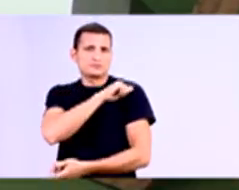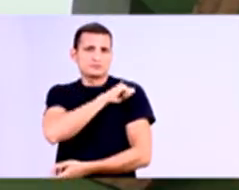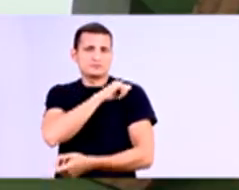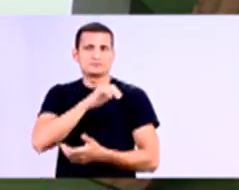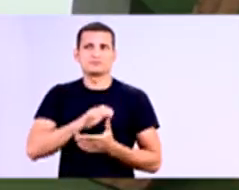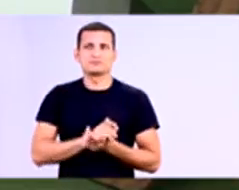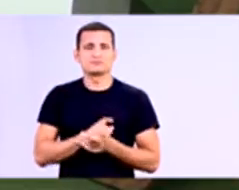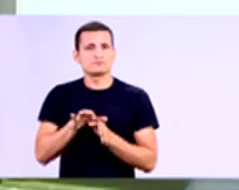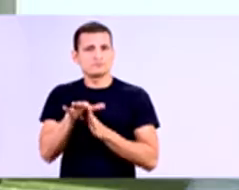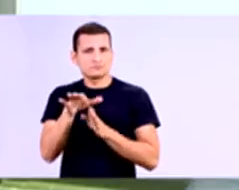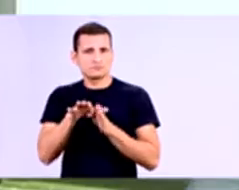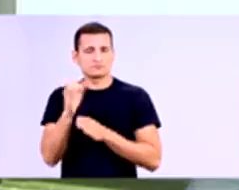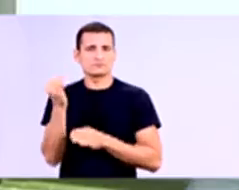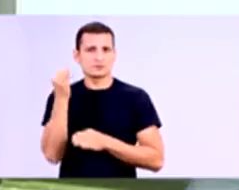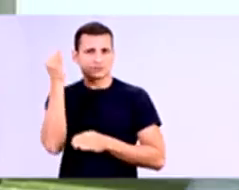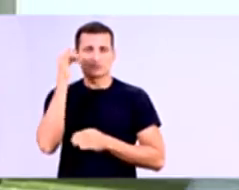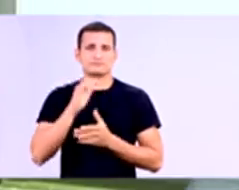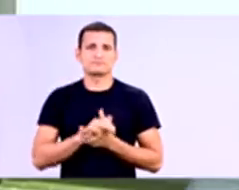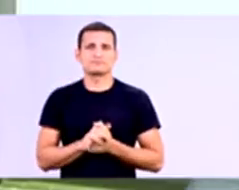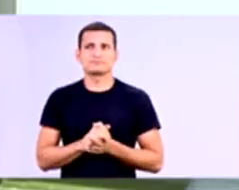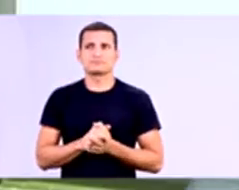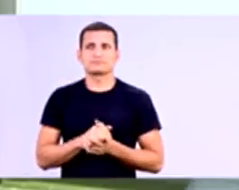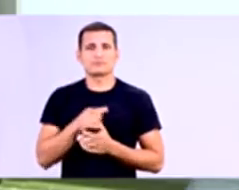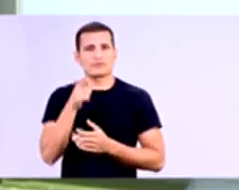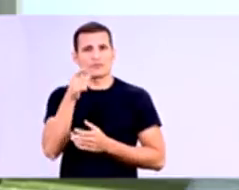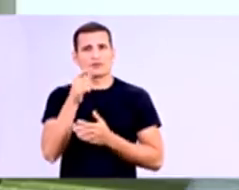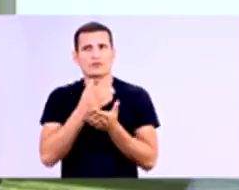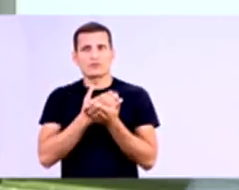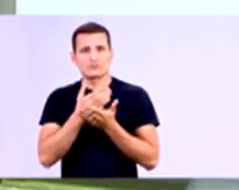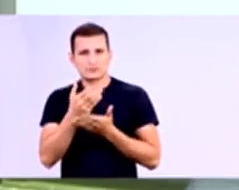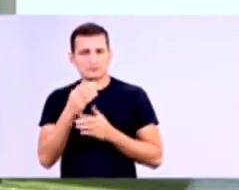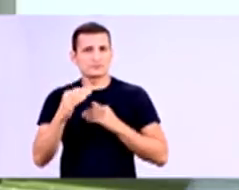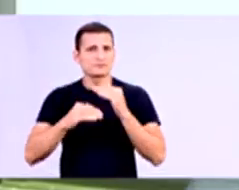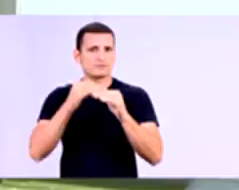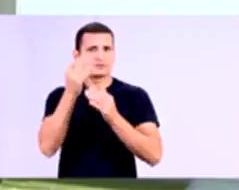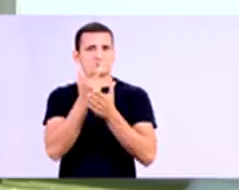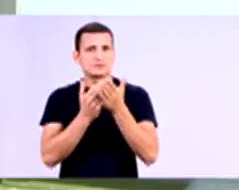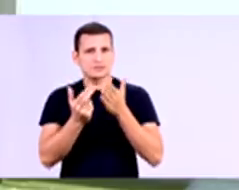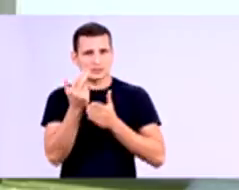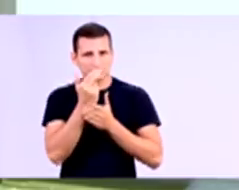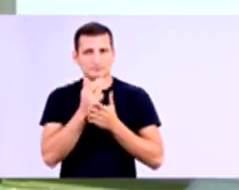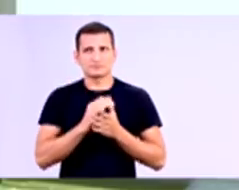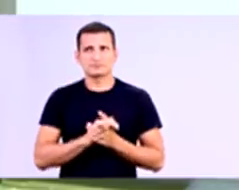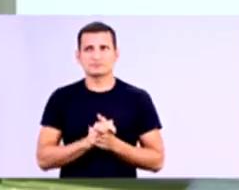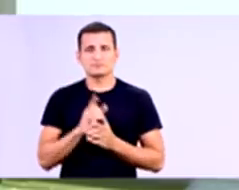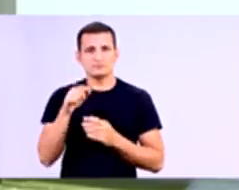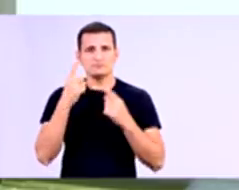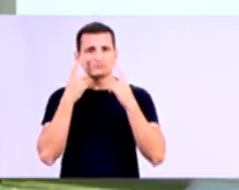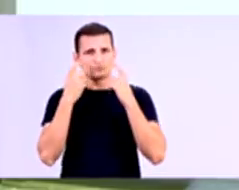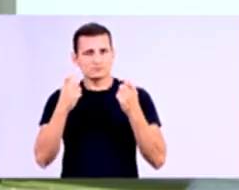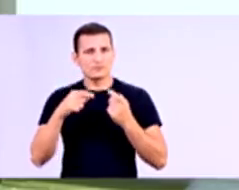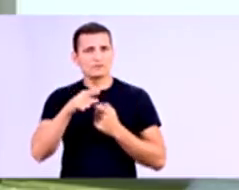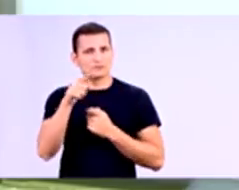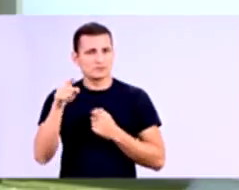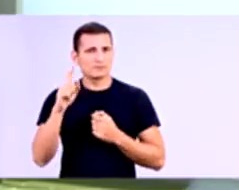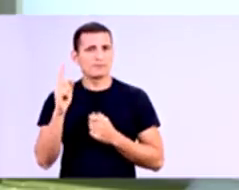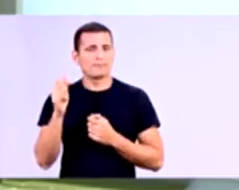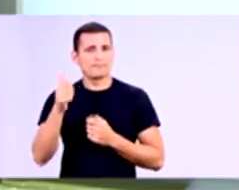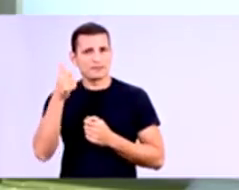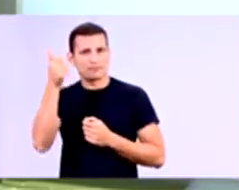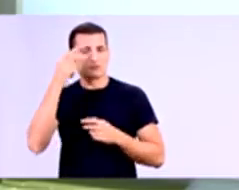aí. Uma dica muito importante. Toda vez que quando vocês já começarem a estar desenvolvendo os diagramas, é interessante que vocês primeiro tenham